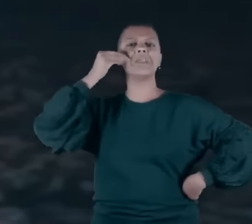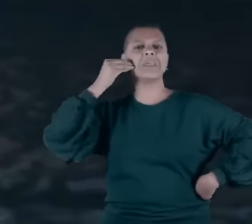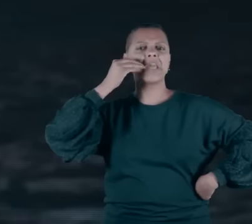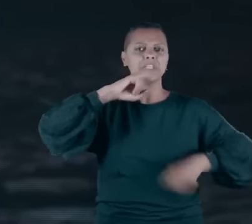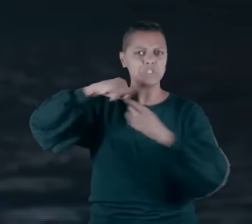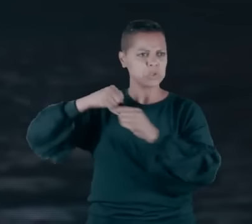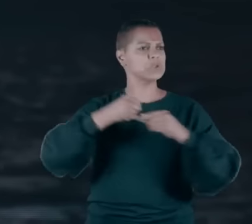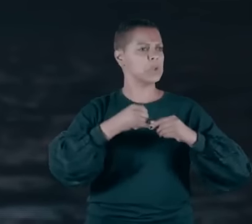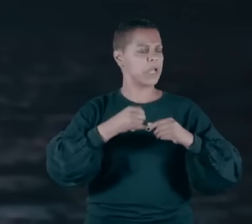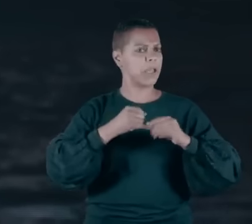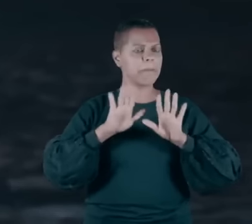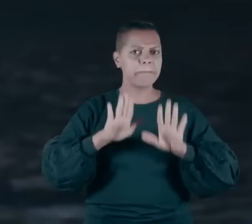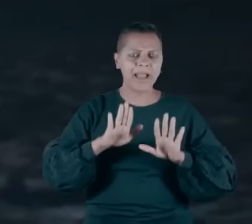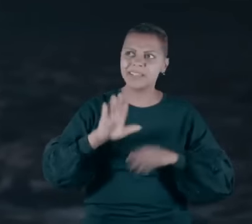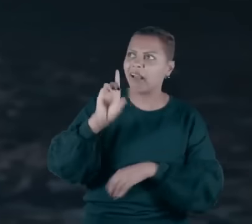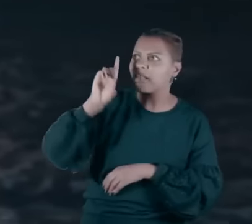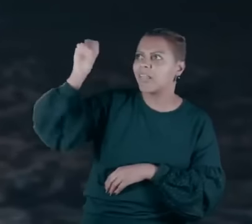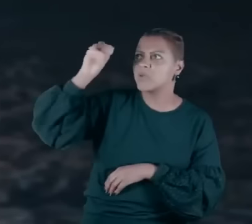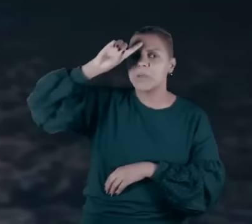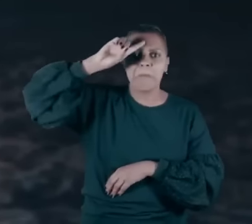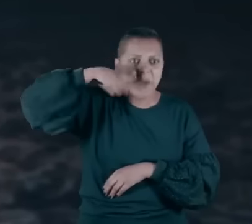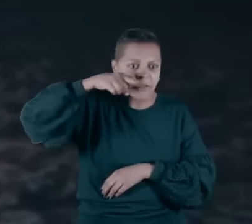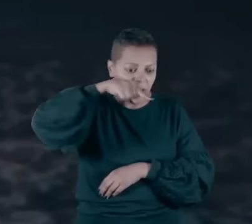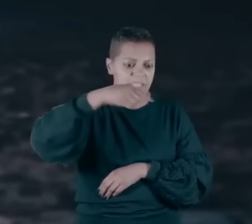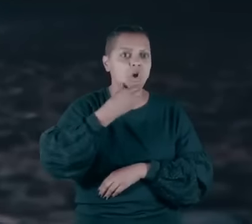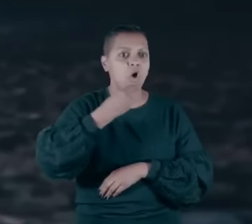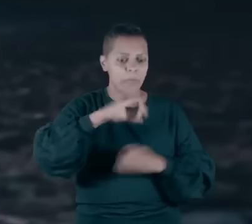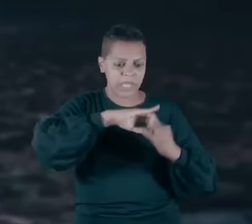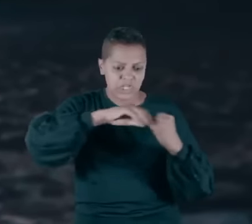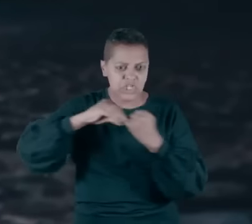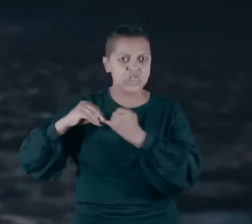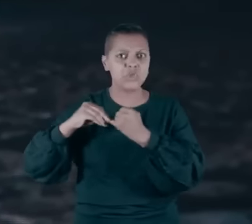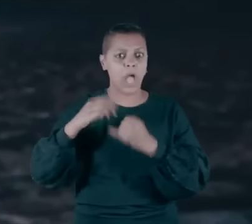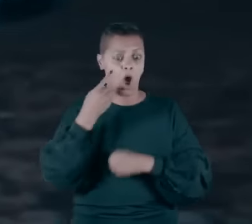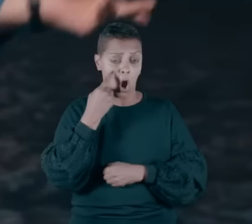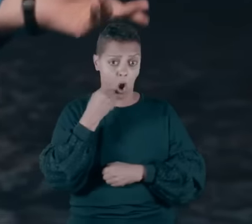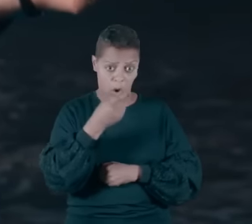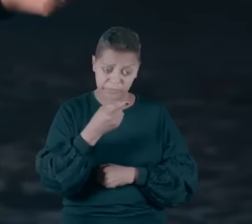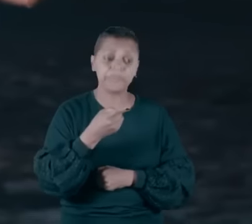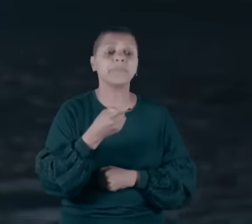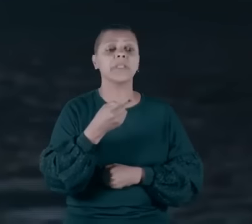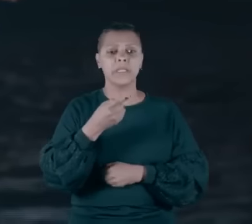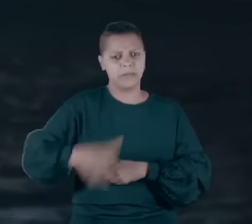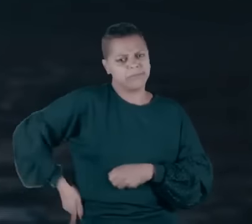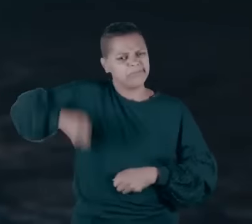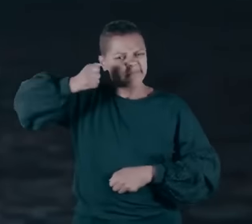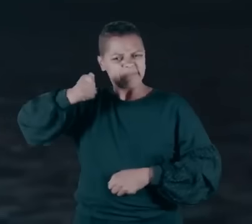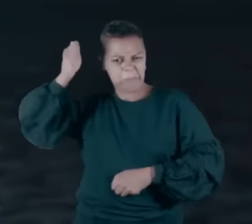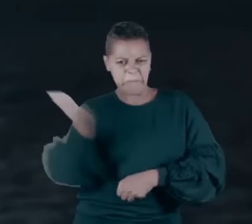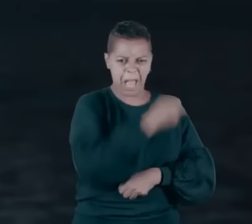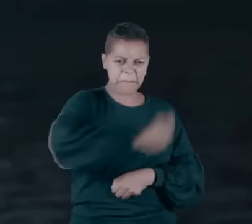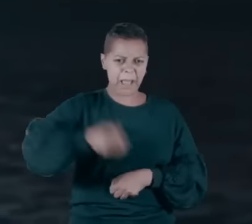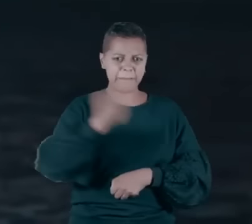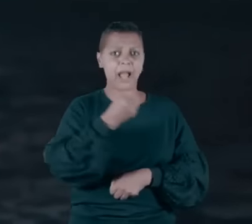certamente mas modos operes era Absolut normal era guerreando espada contra espada mas agora Deus